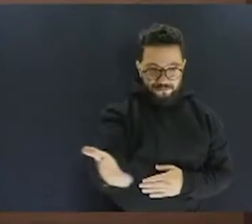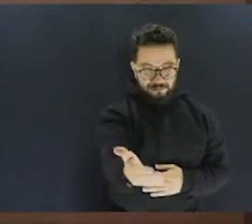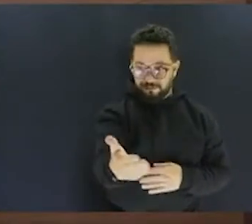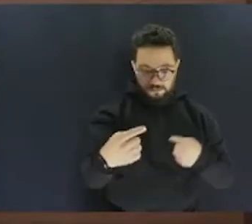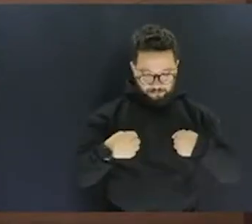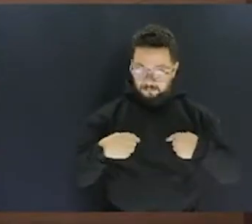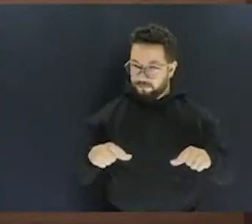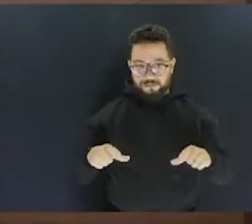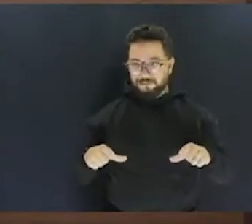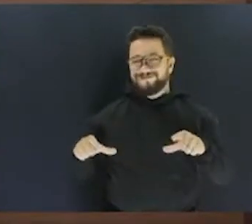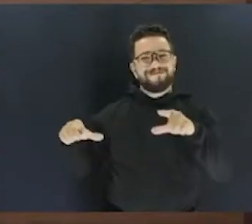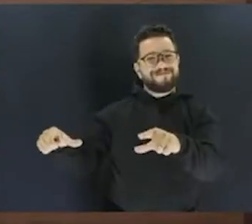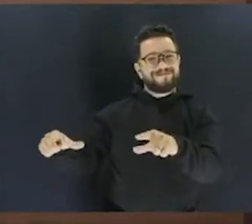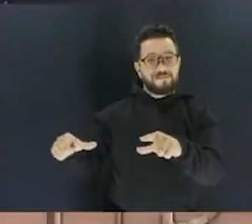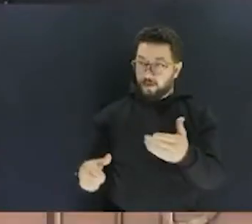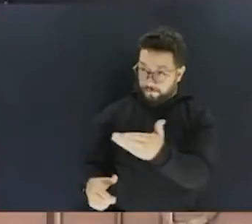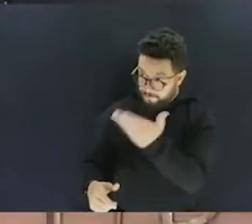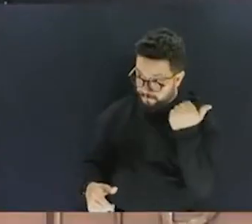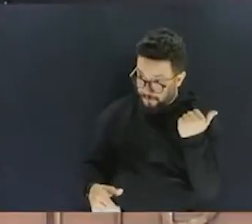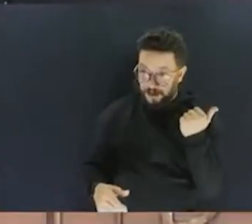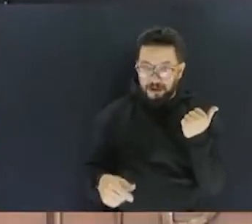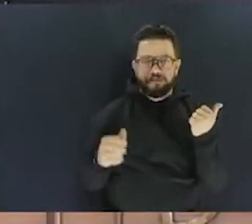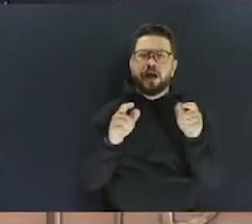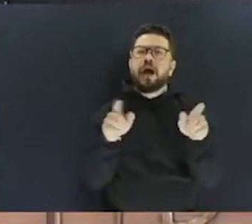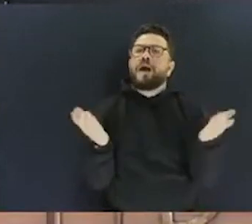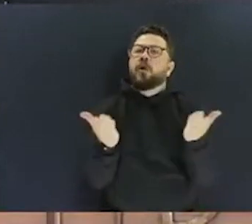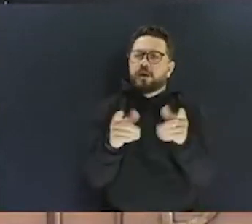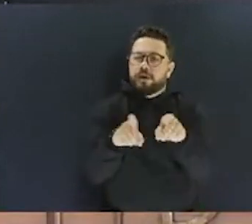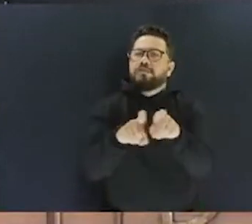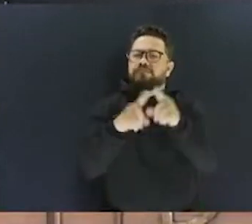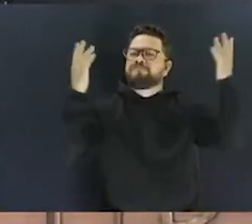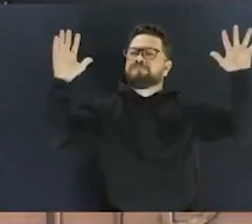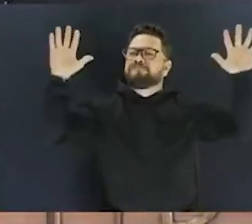que vem à frente, receber uma salva de palmas dos vereadores e vereadoras.